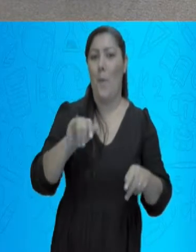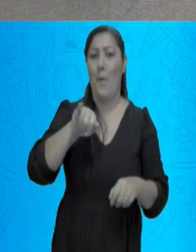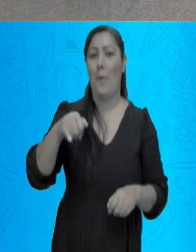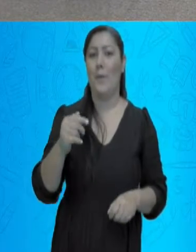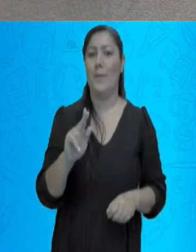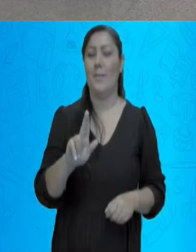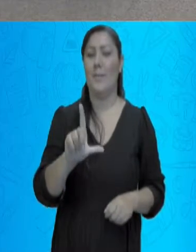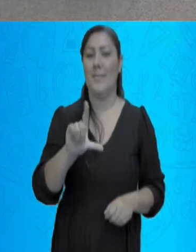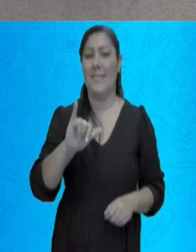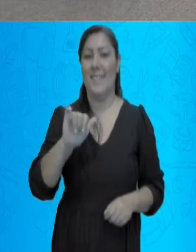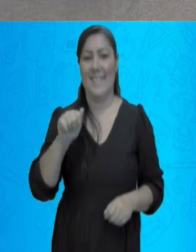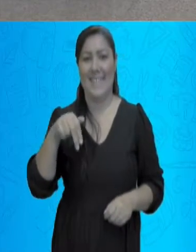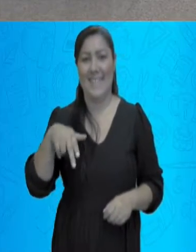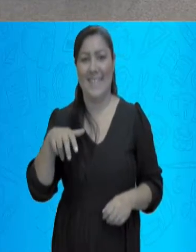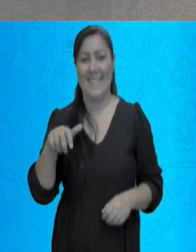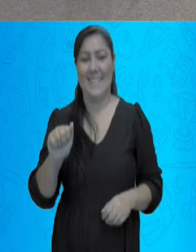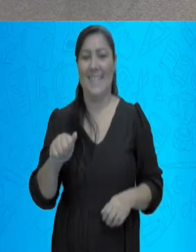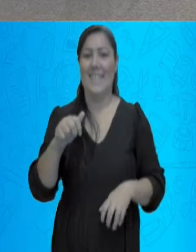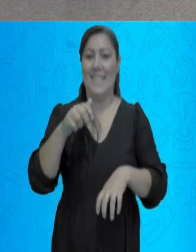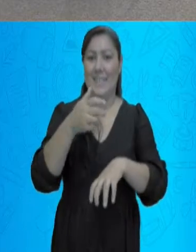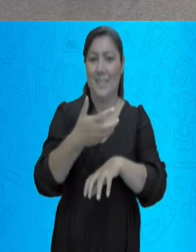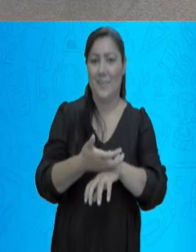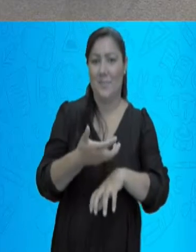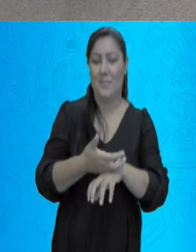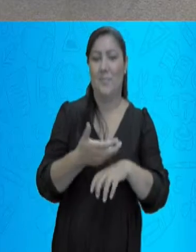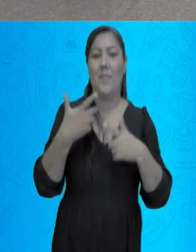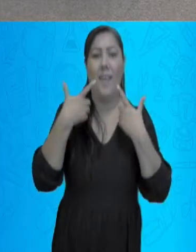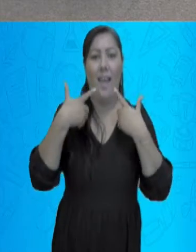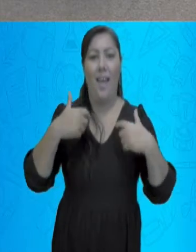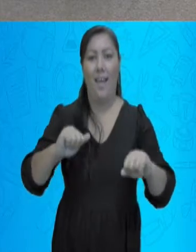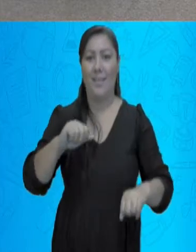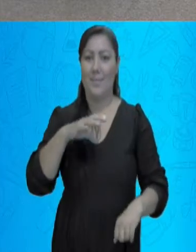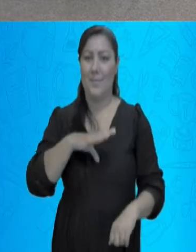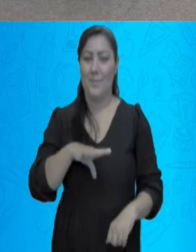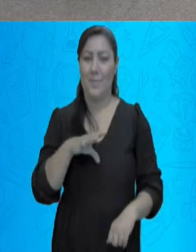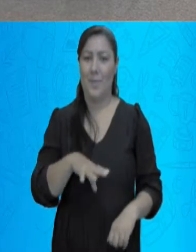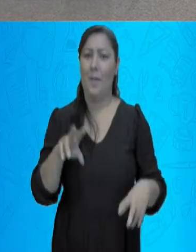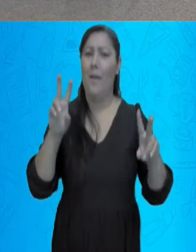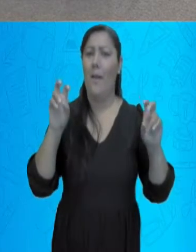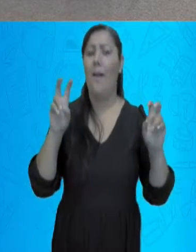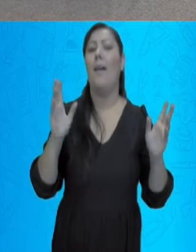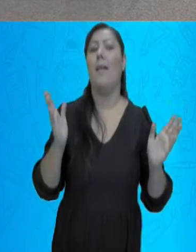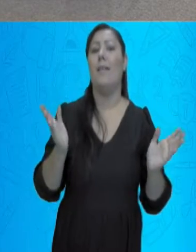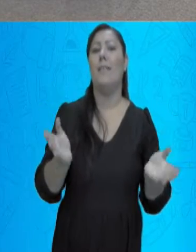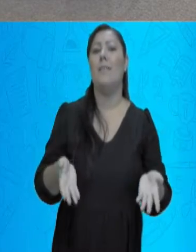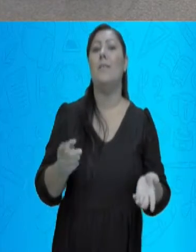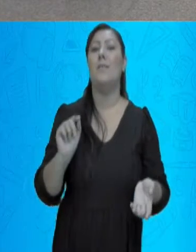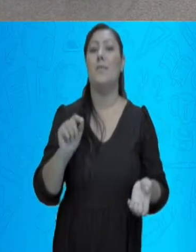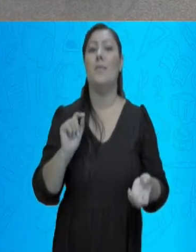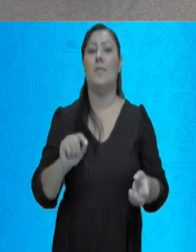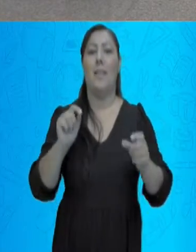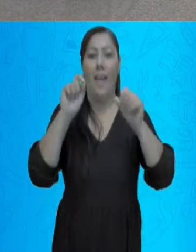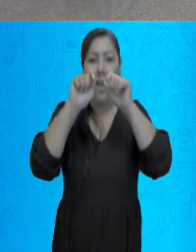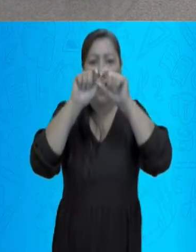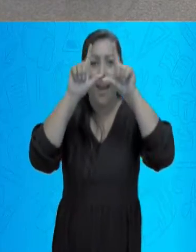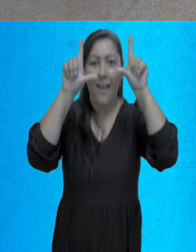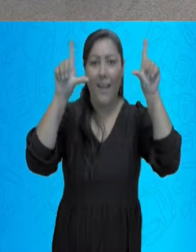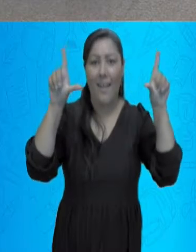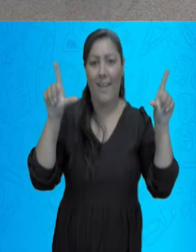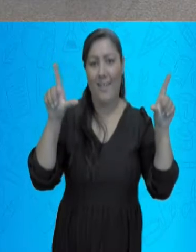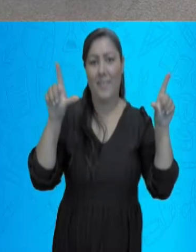Língua Portuguesa. O tema da nossa aula hoje será cartaz. Isso mesmo, gênero textual cartaz.